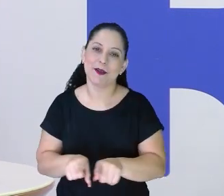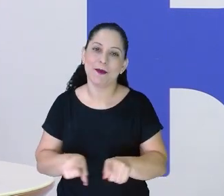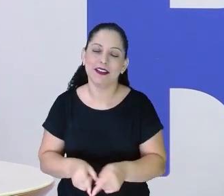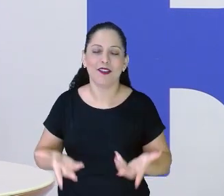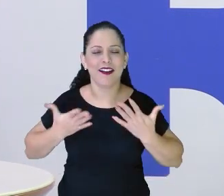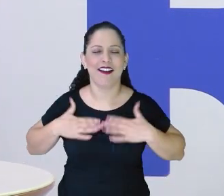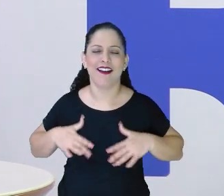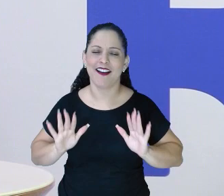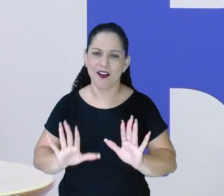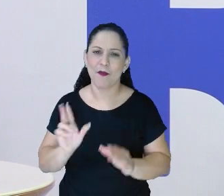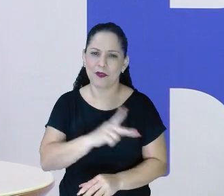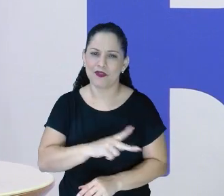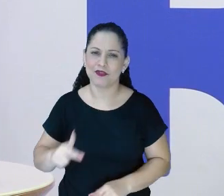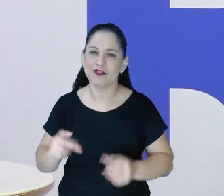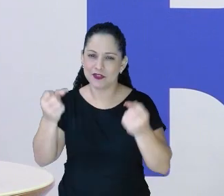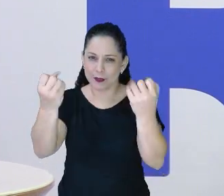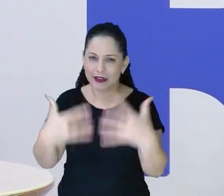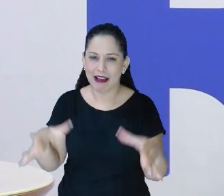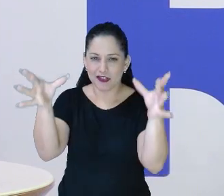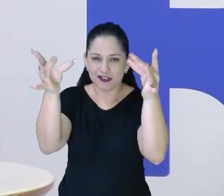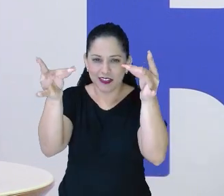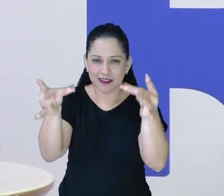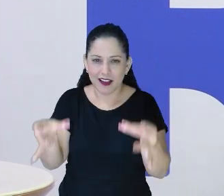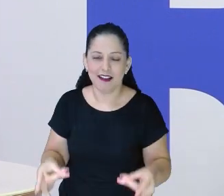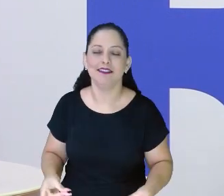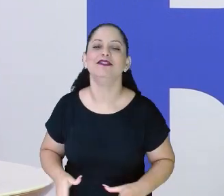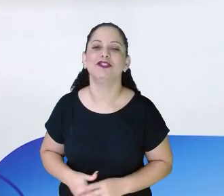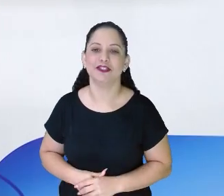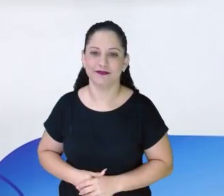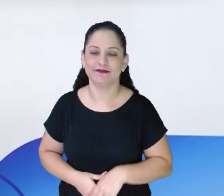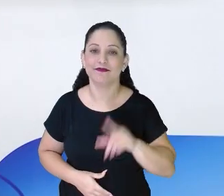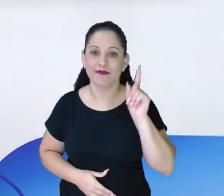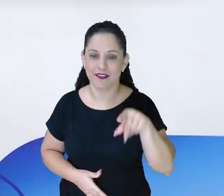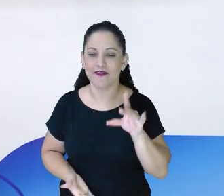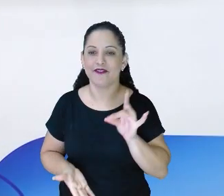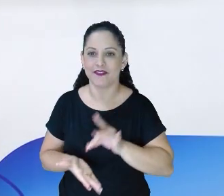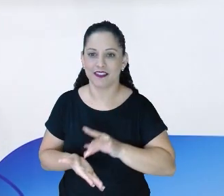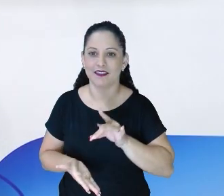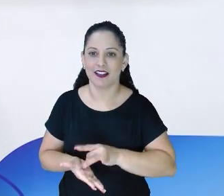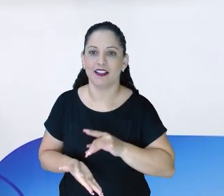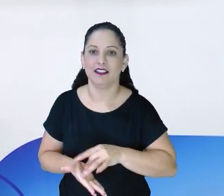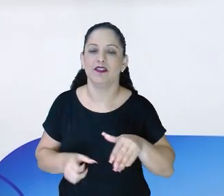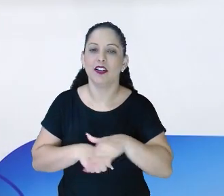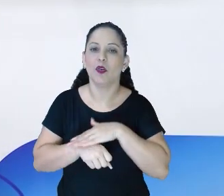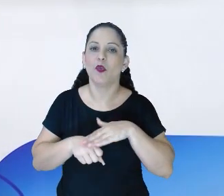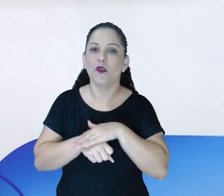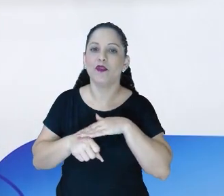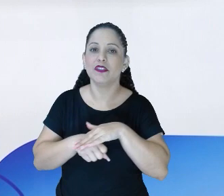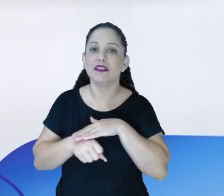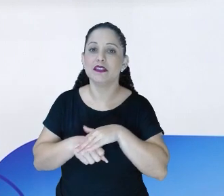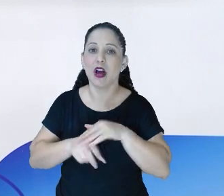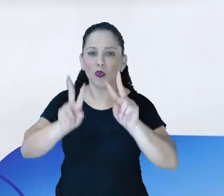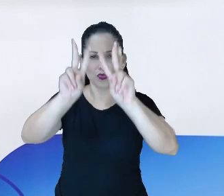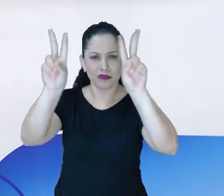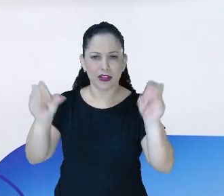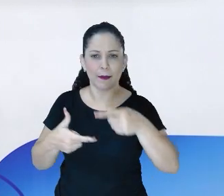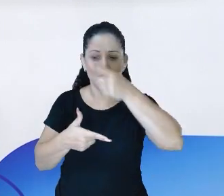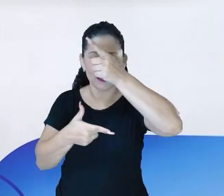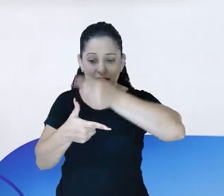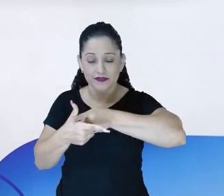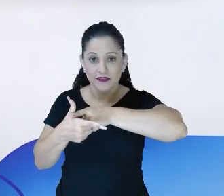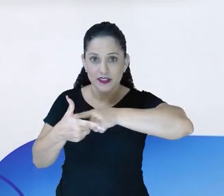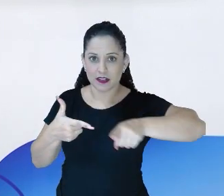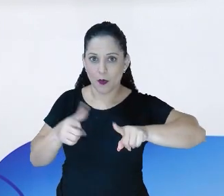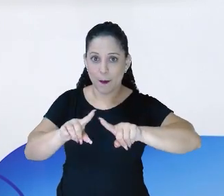vai te explicar nos mínimos detalhes. É isso mesmo. A gente vai conversar sobre divisão e antes, vocês